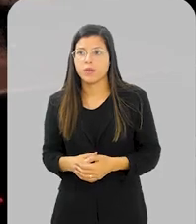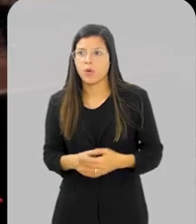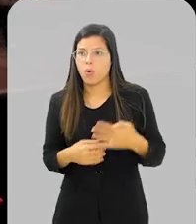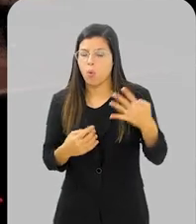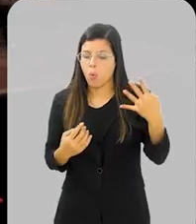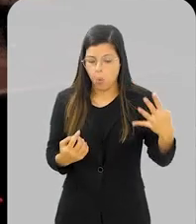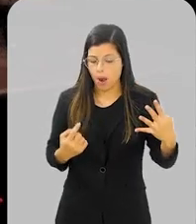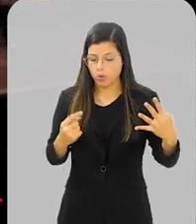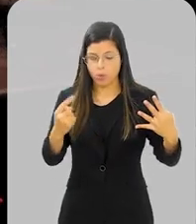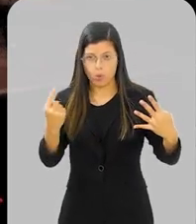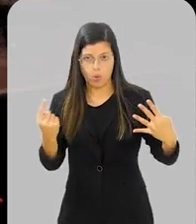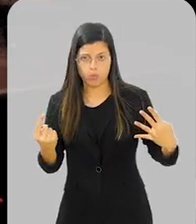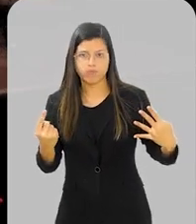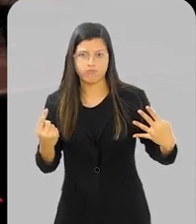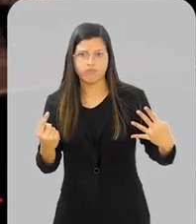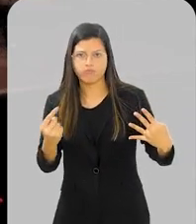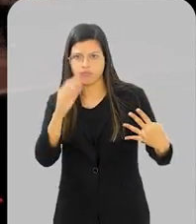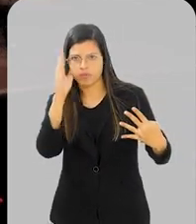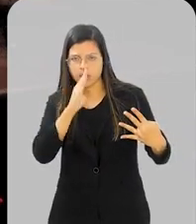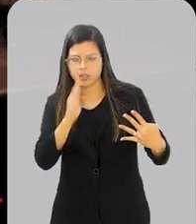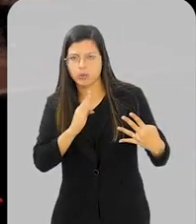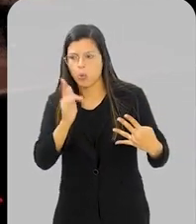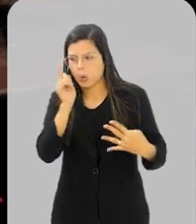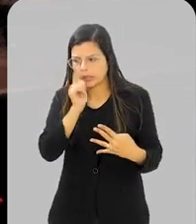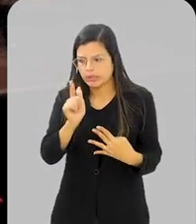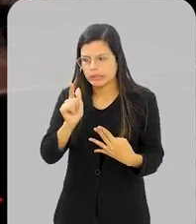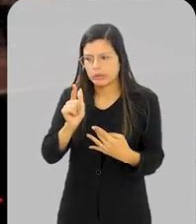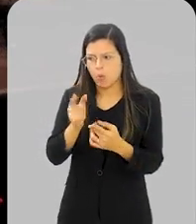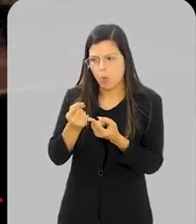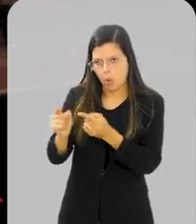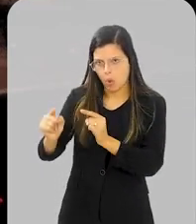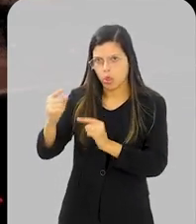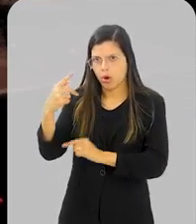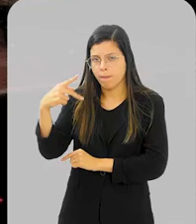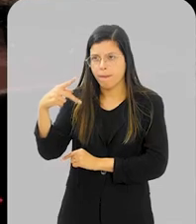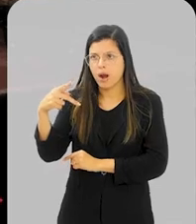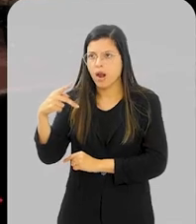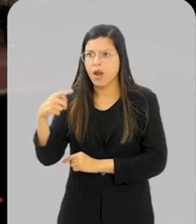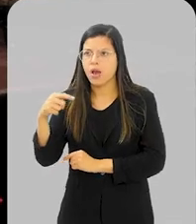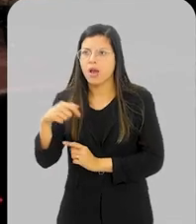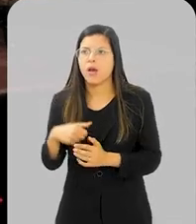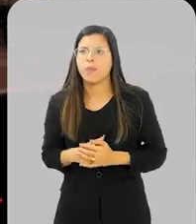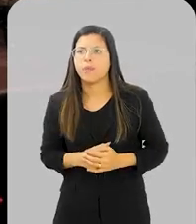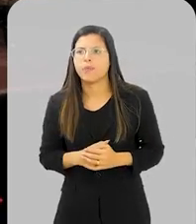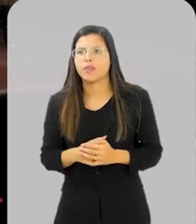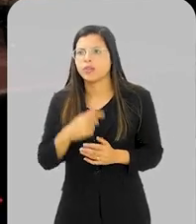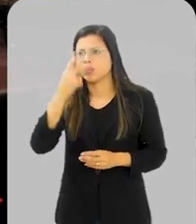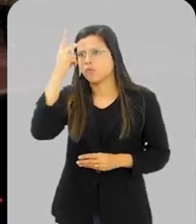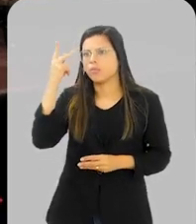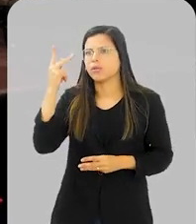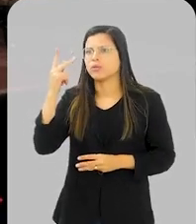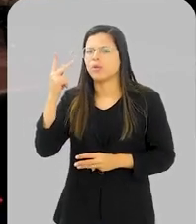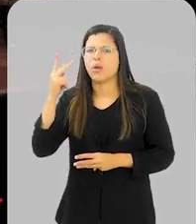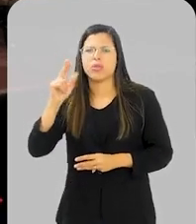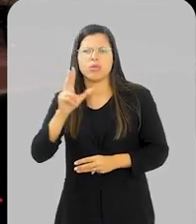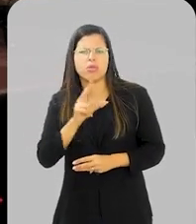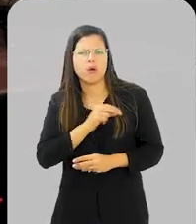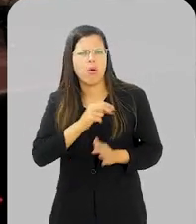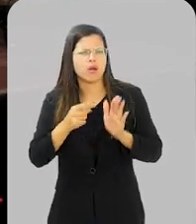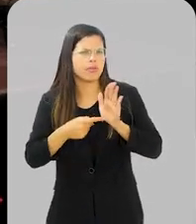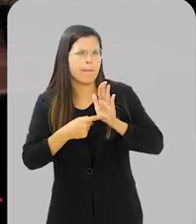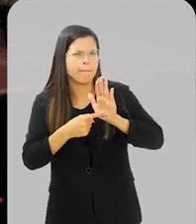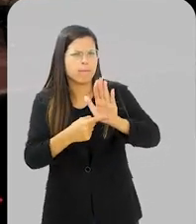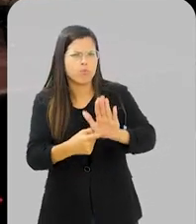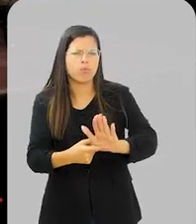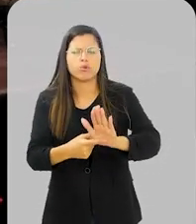aqueles 4-1 que o Brasil deu em cima do Paraguai, para mim foi assim, a seleção mostrou